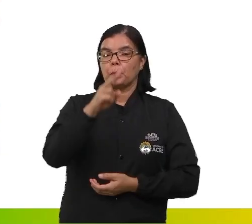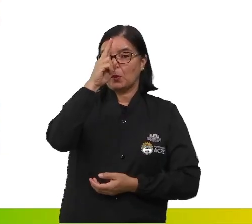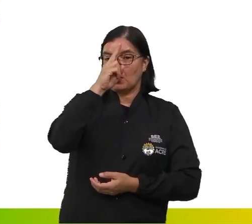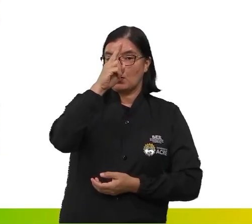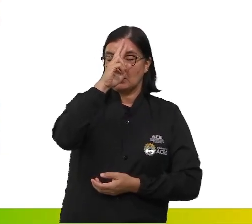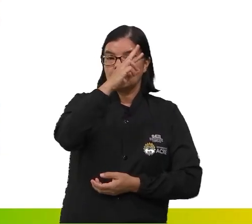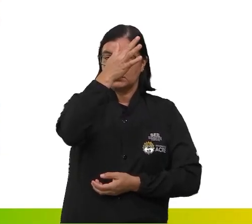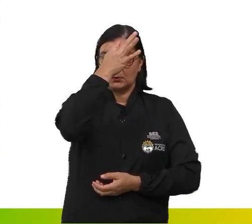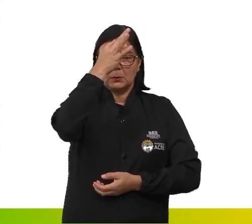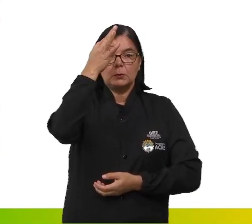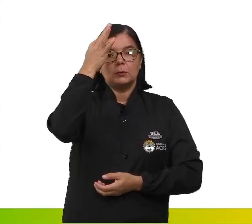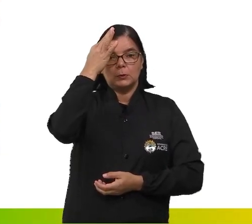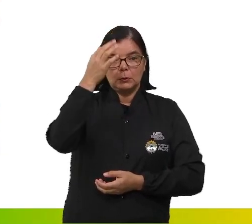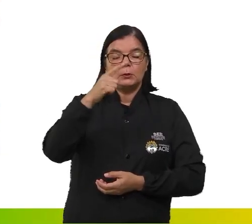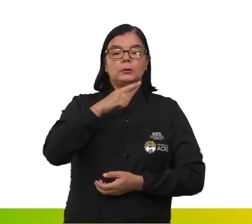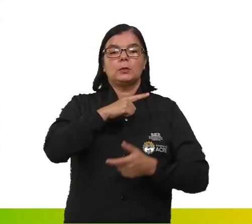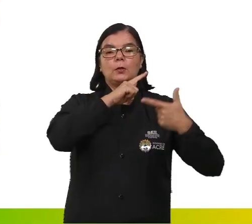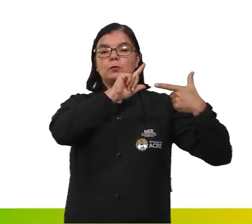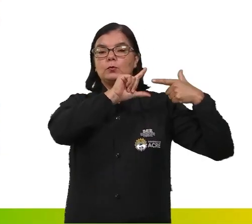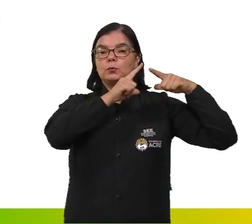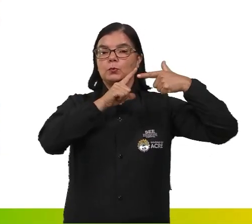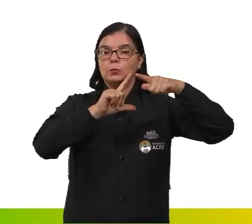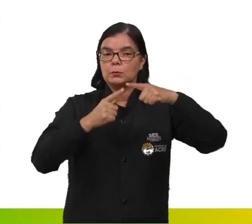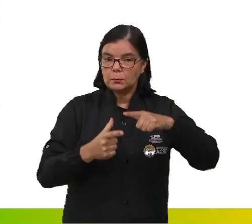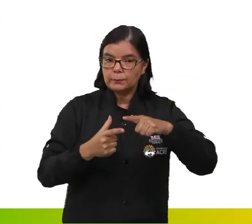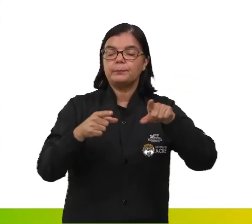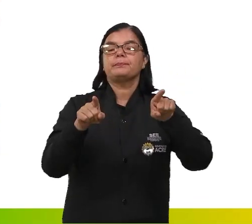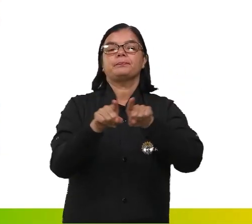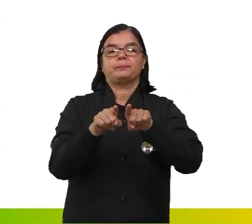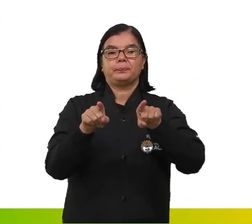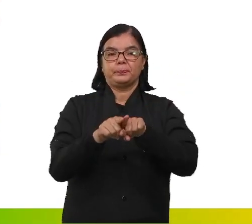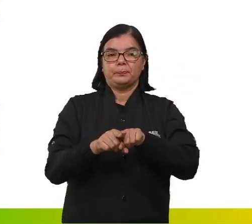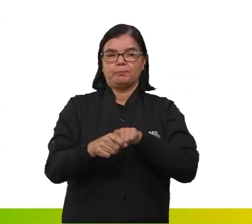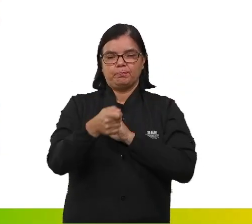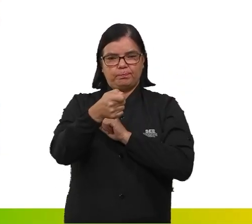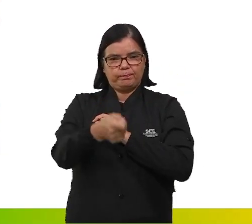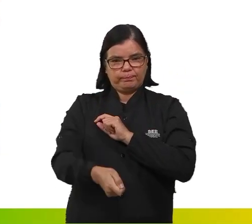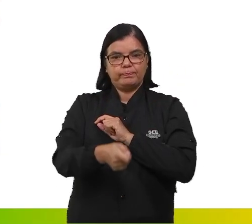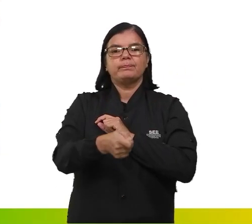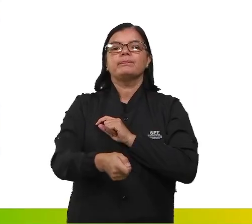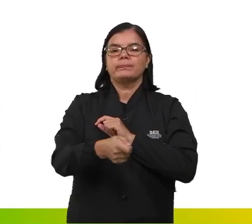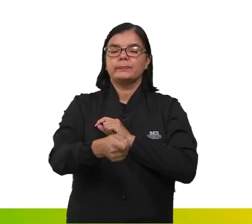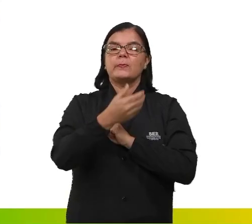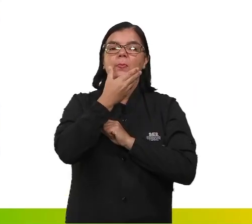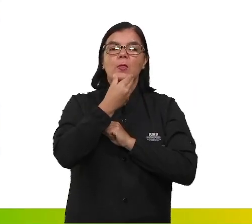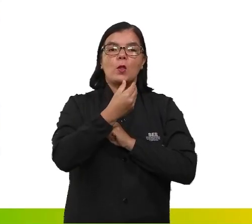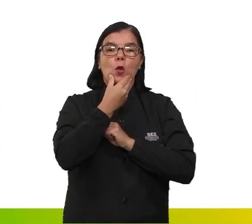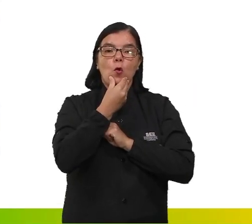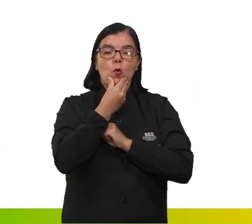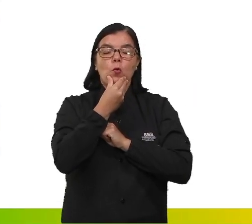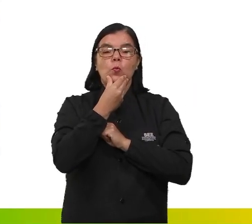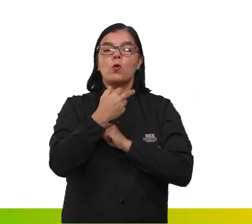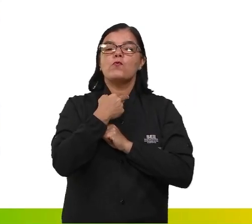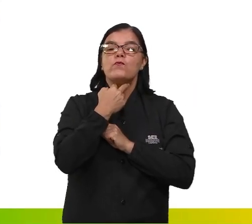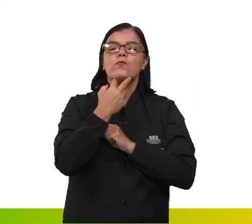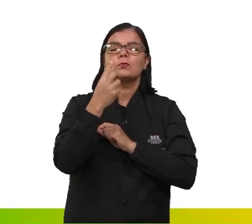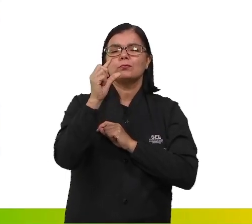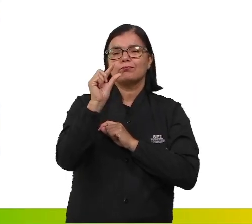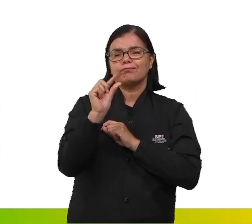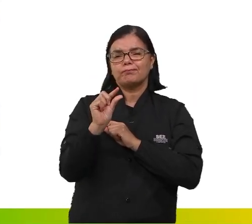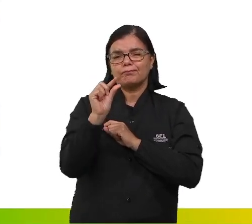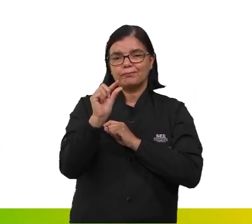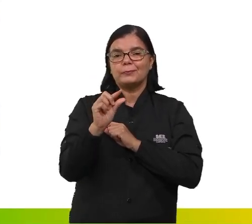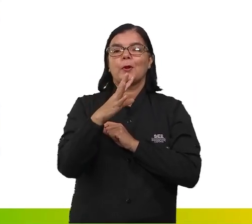da filosofia tem sido tradicionalmente marcada por uma predominância masculina, com poucas vozes